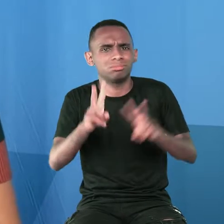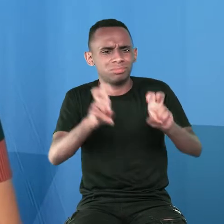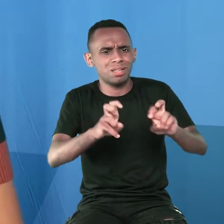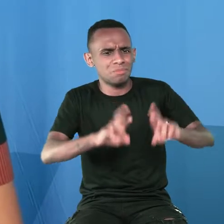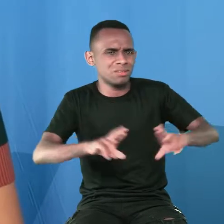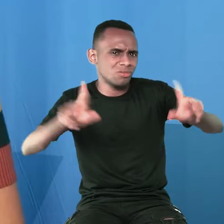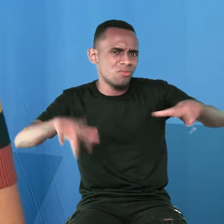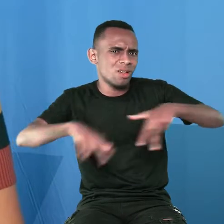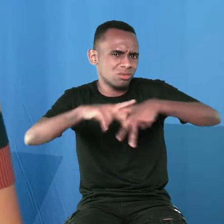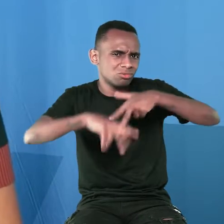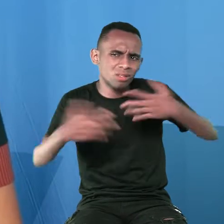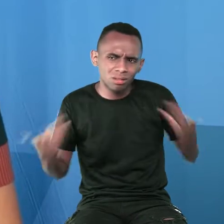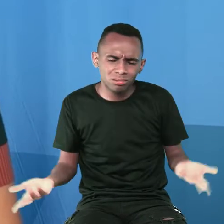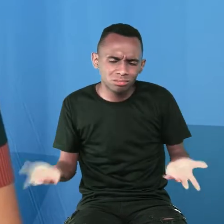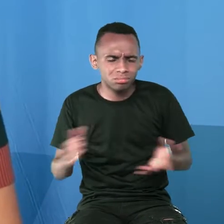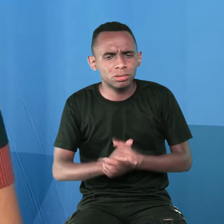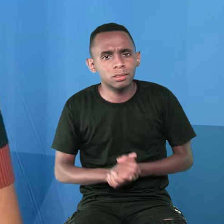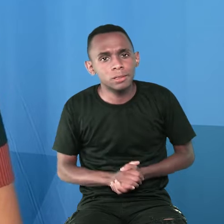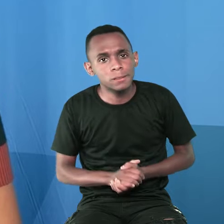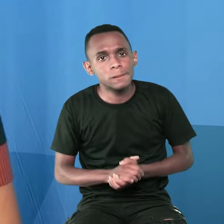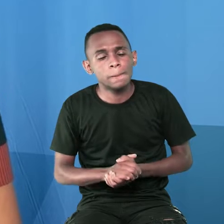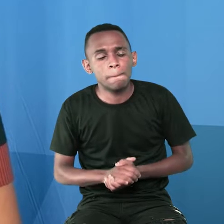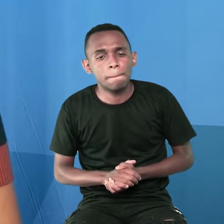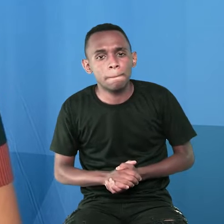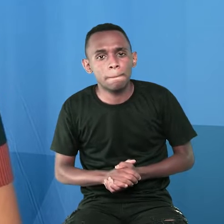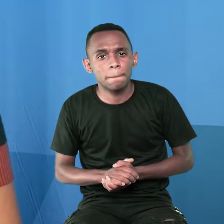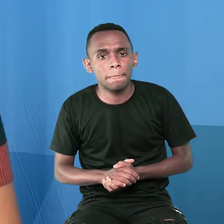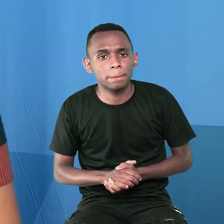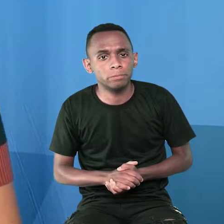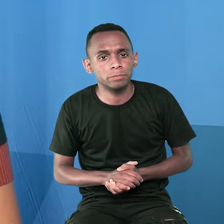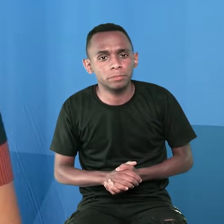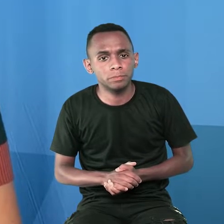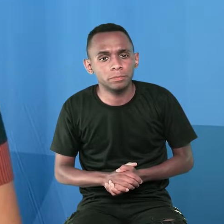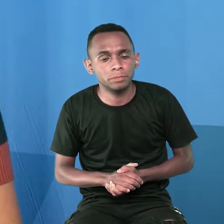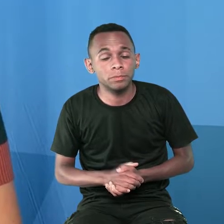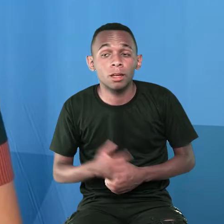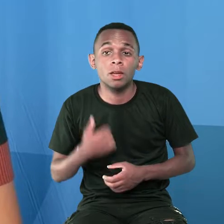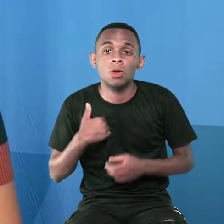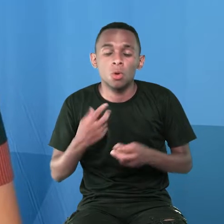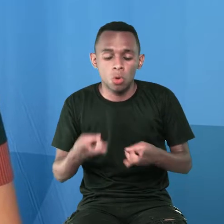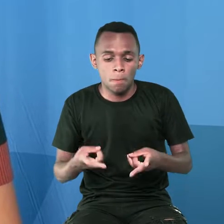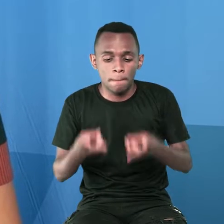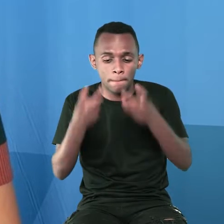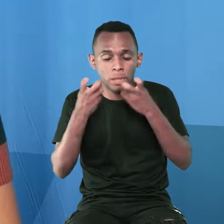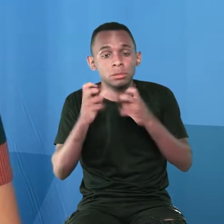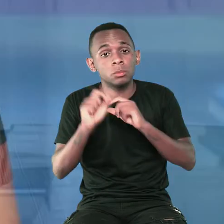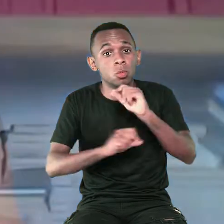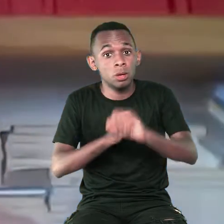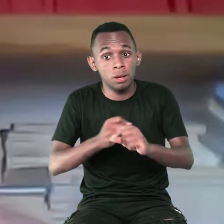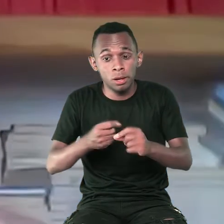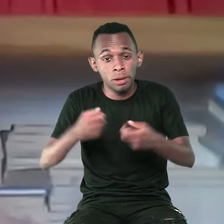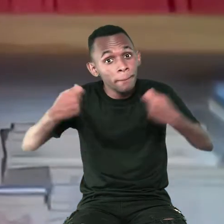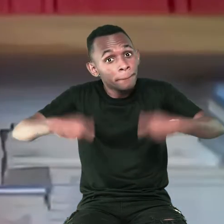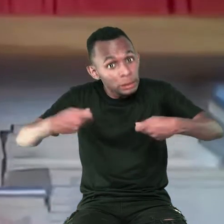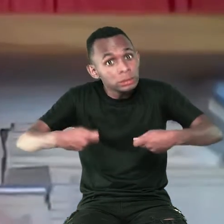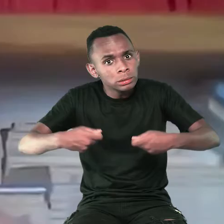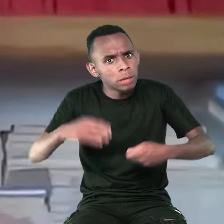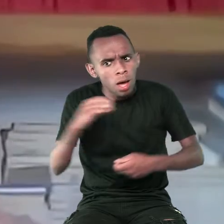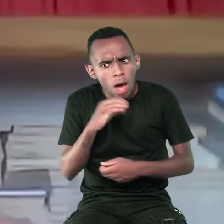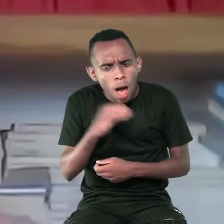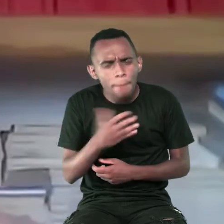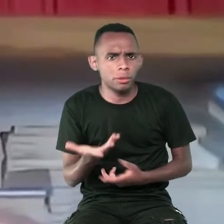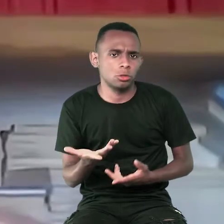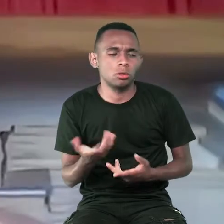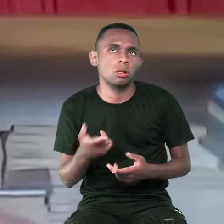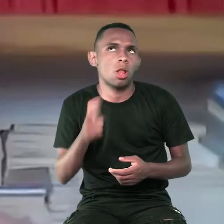completamente diferente dos seus outros trabalhos? Eu acho que uma percepção da urgência disso, né?